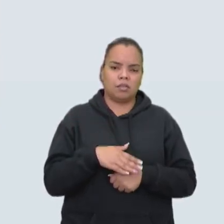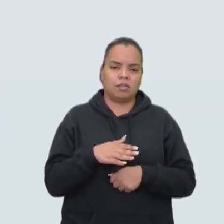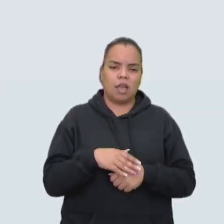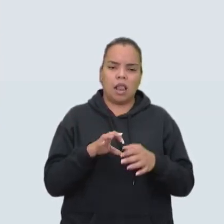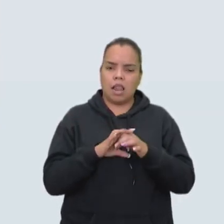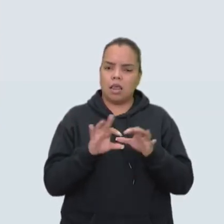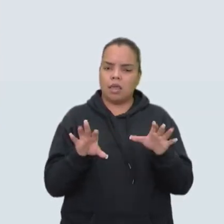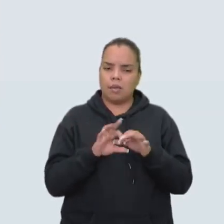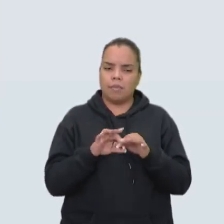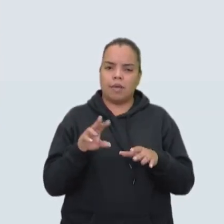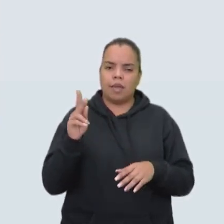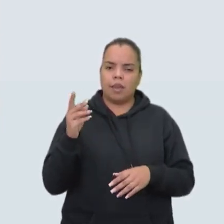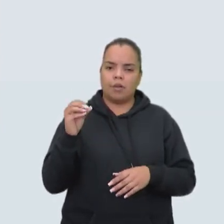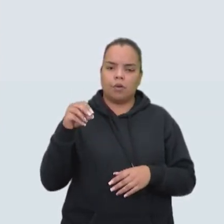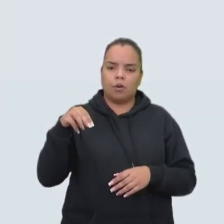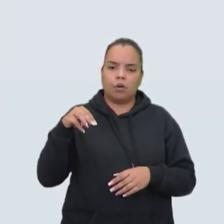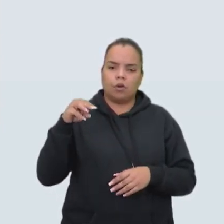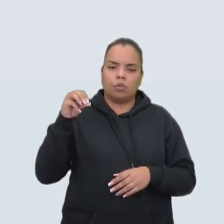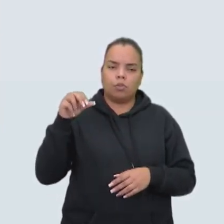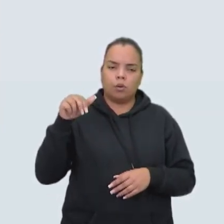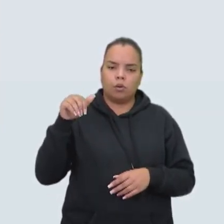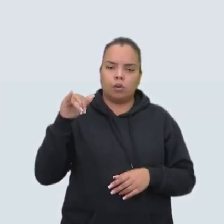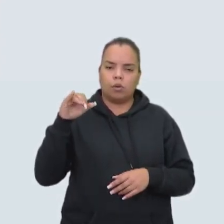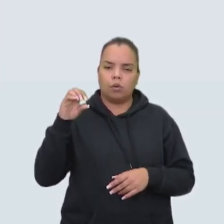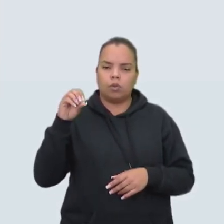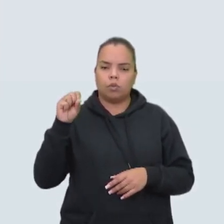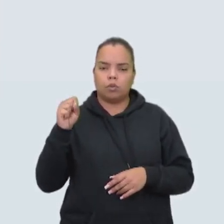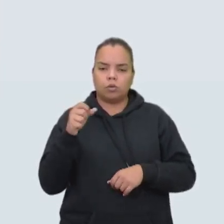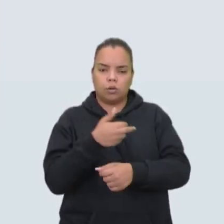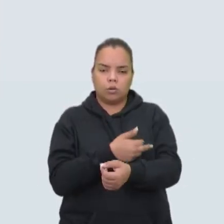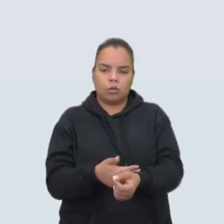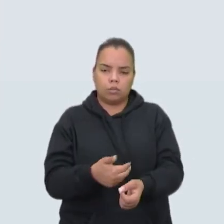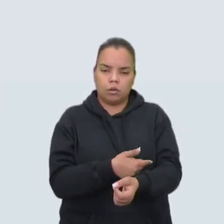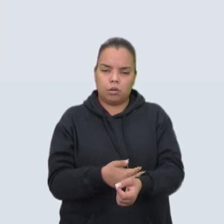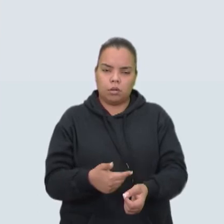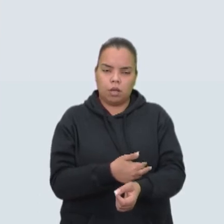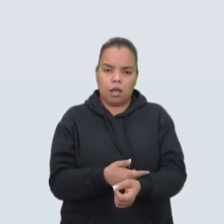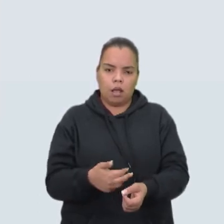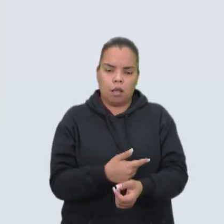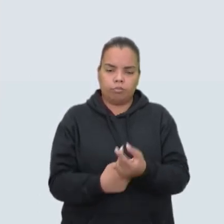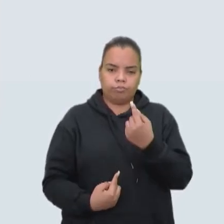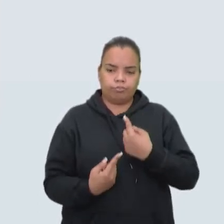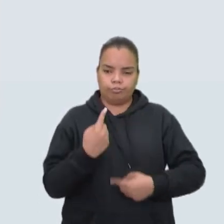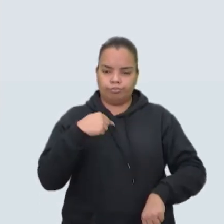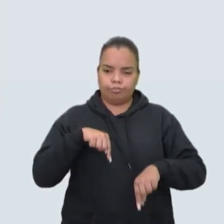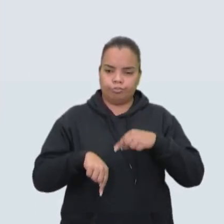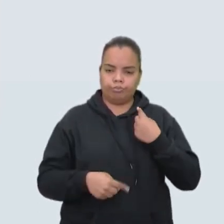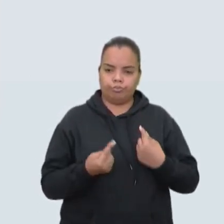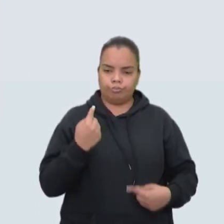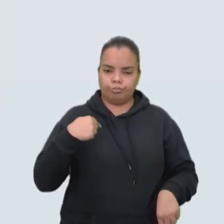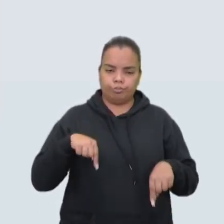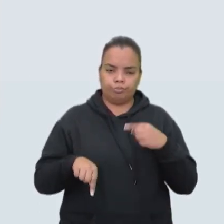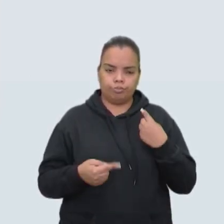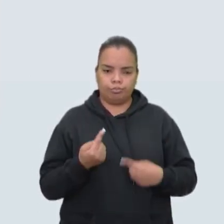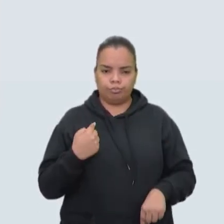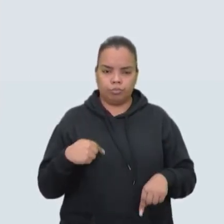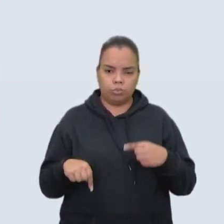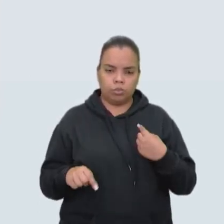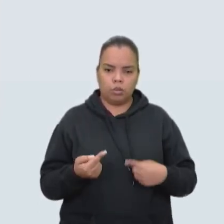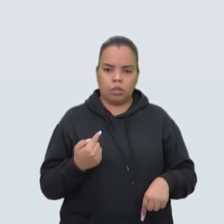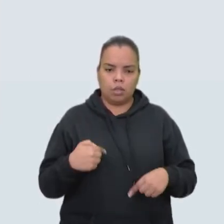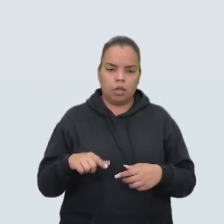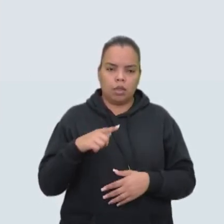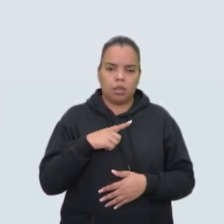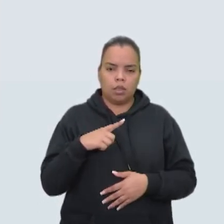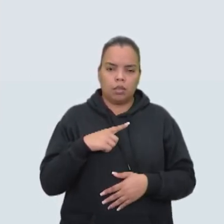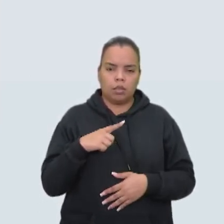hormônios diretamente no sangue, que irão transportá-lo até um tecido para exercer um determinado feito. As glândulas endócrinas e